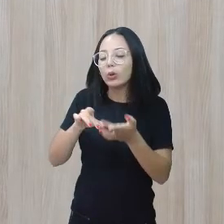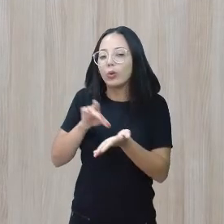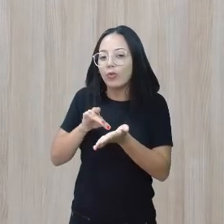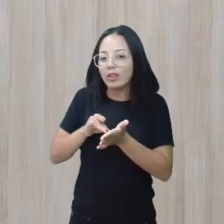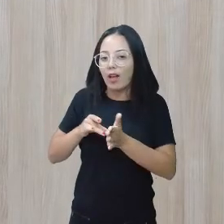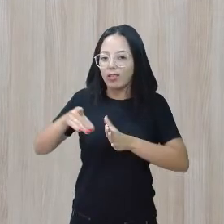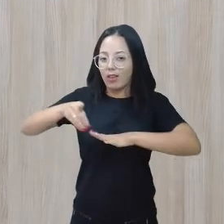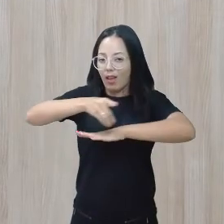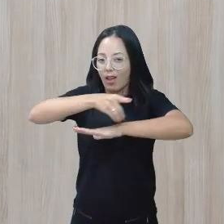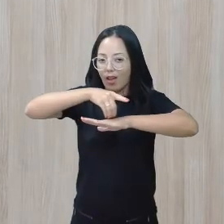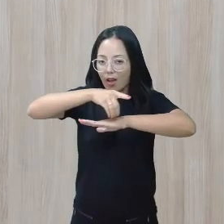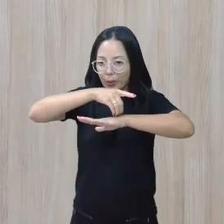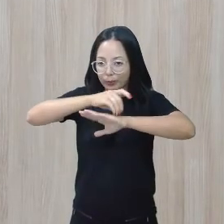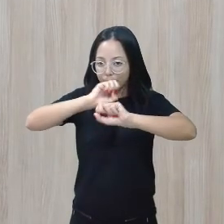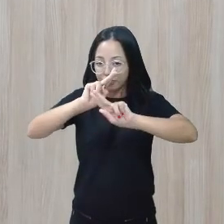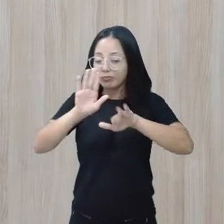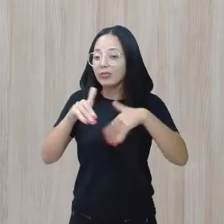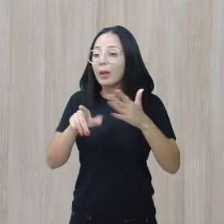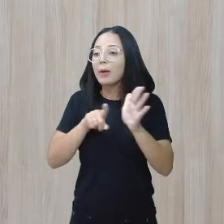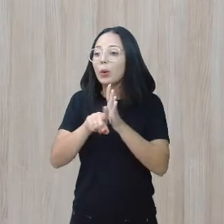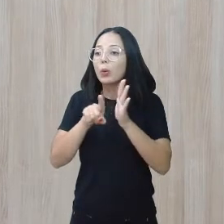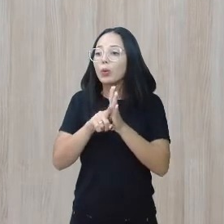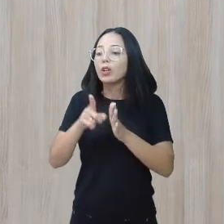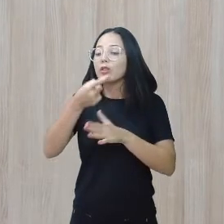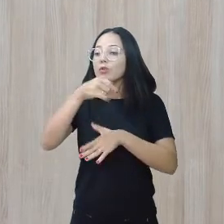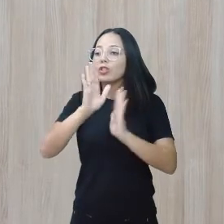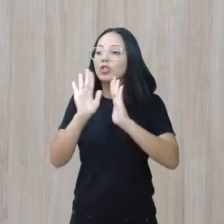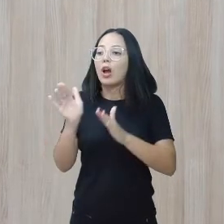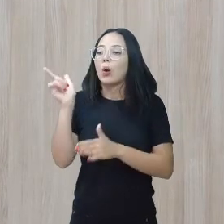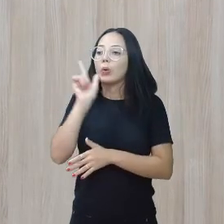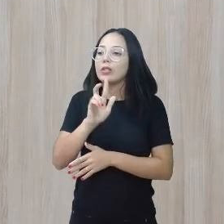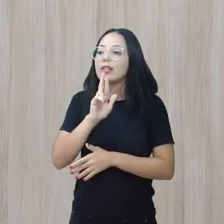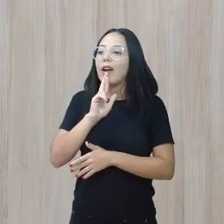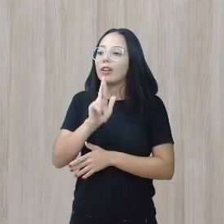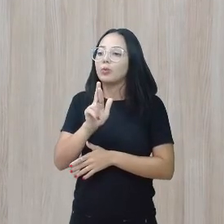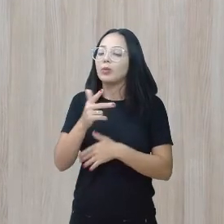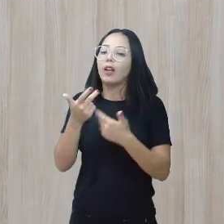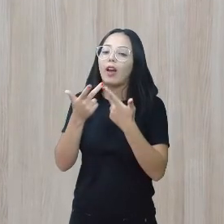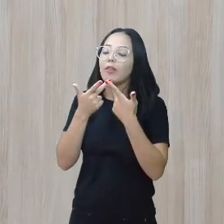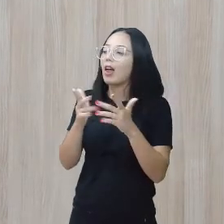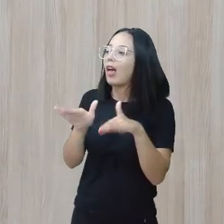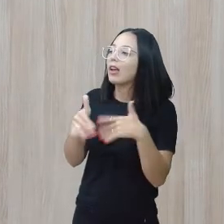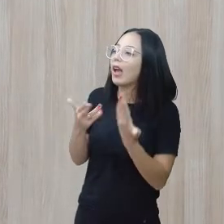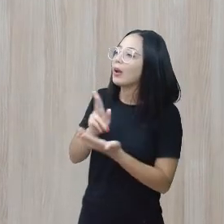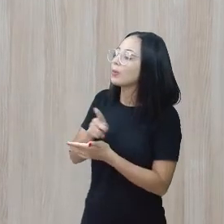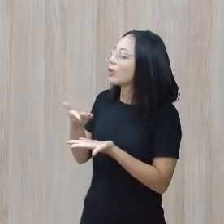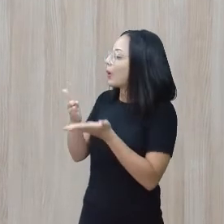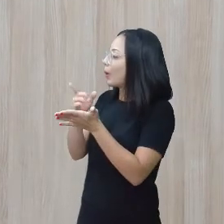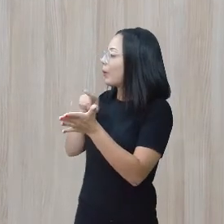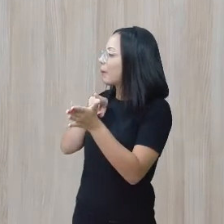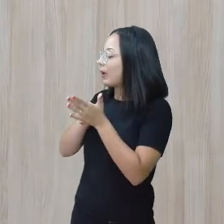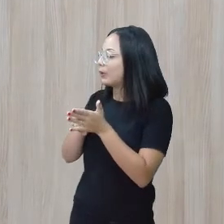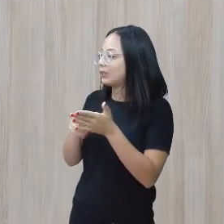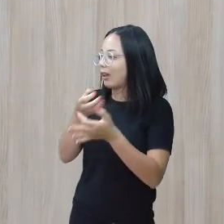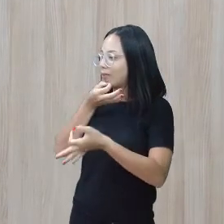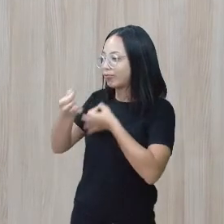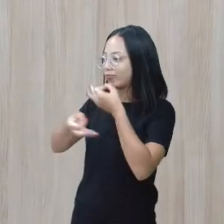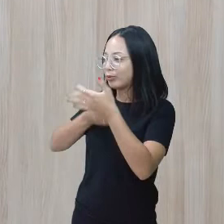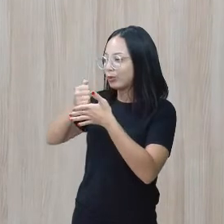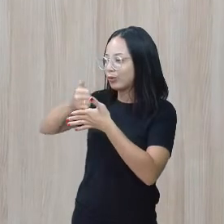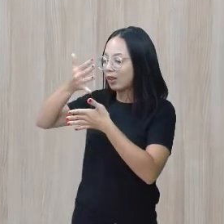real, literal. E aí, será que alguém conseguiria chutar? E aí, professora Adriana, eu vou fazer essa pergunta lá no chat.